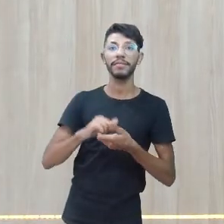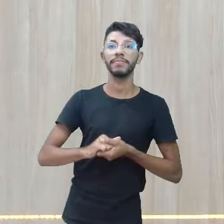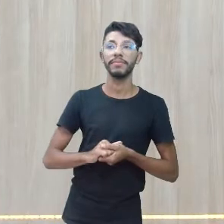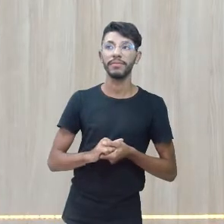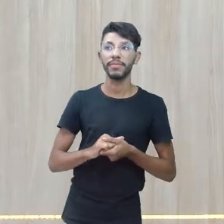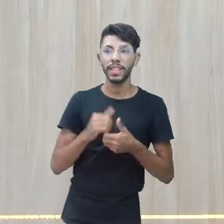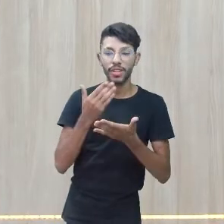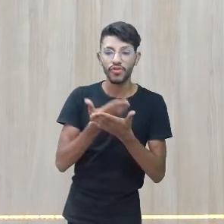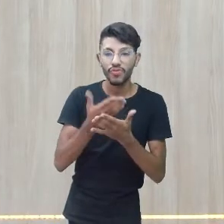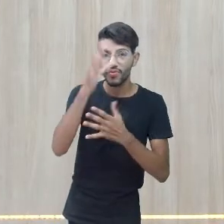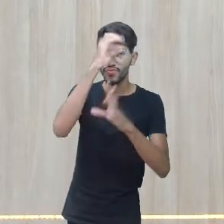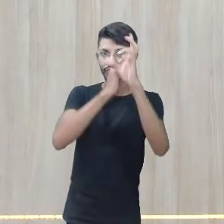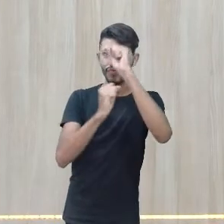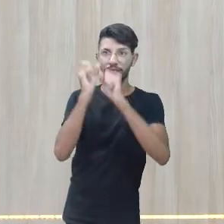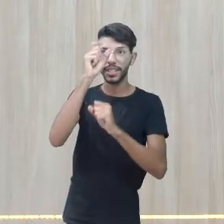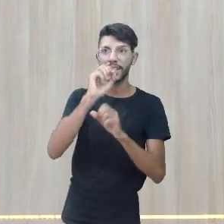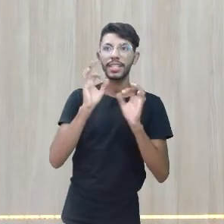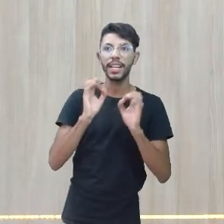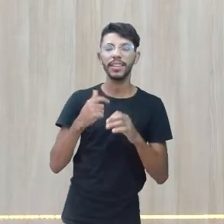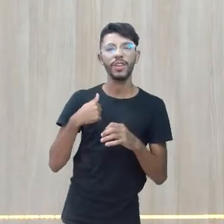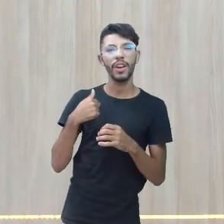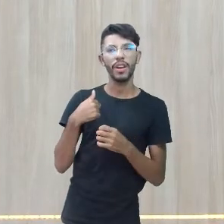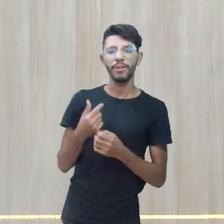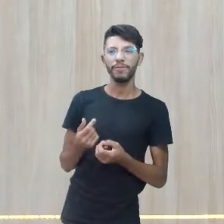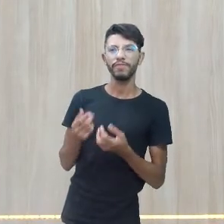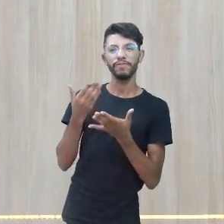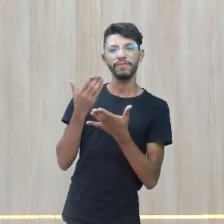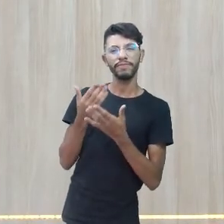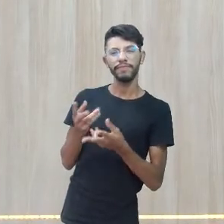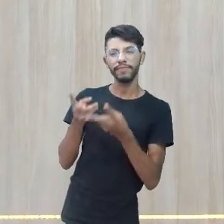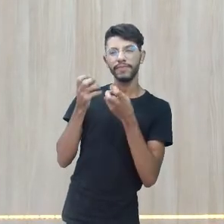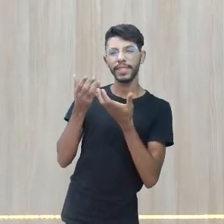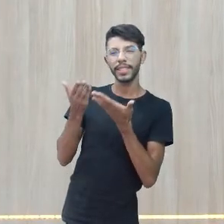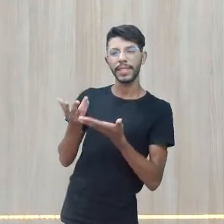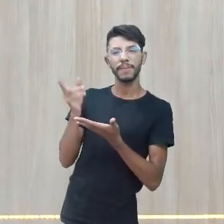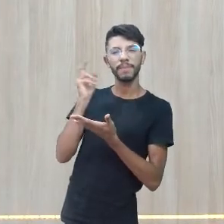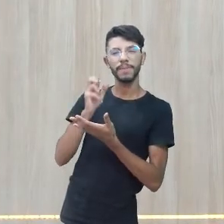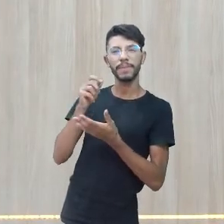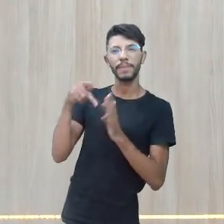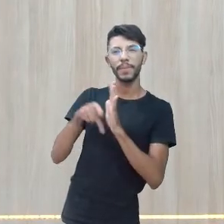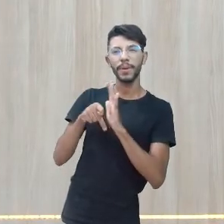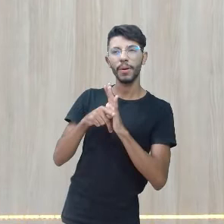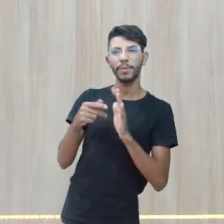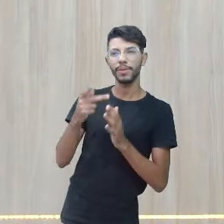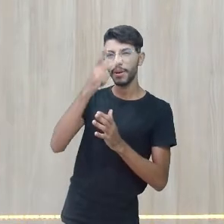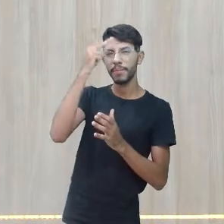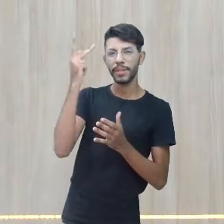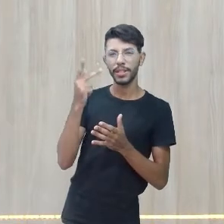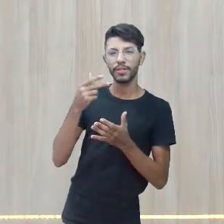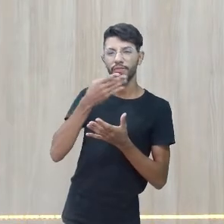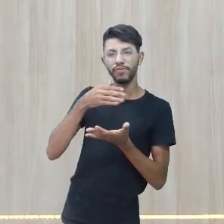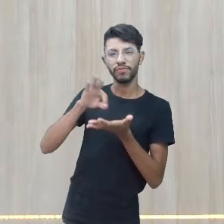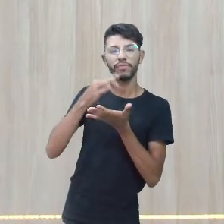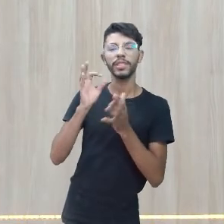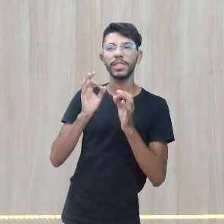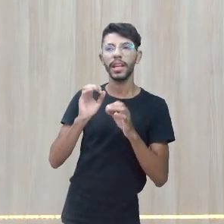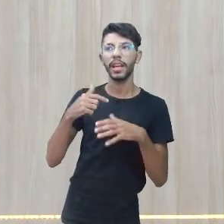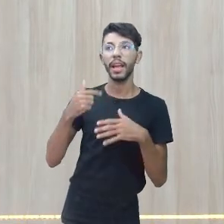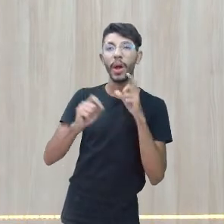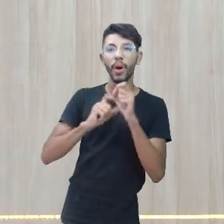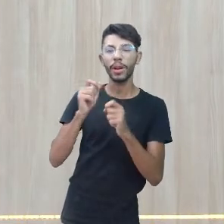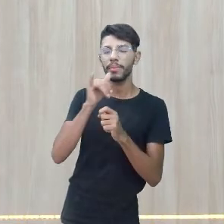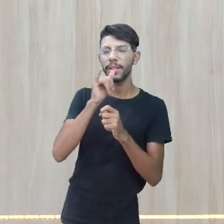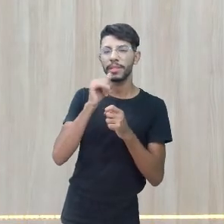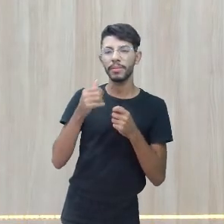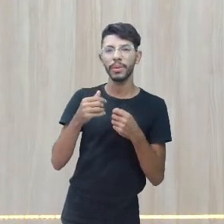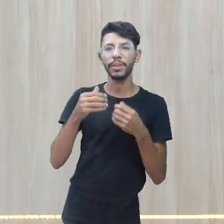de um estudioso, aprender a aprender é abrir o coração e a mente para